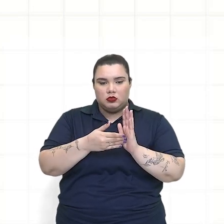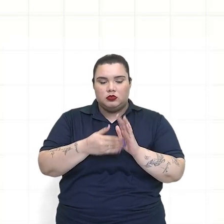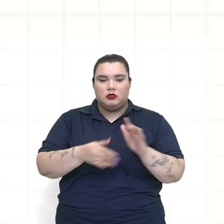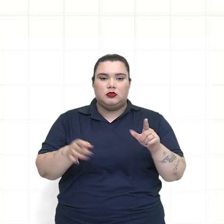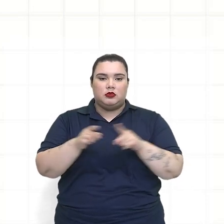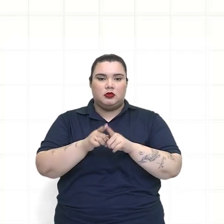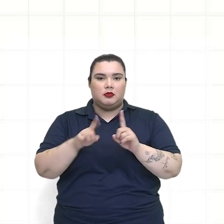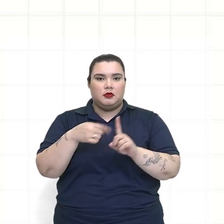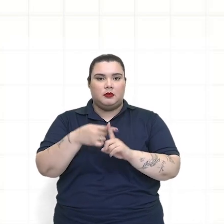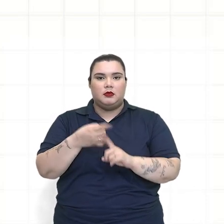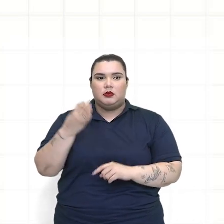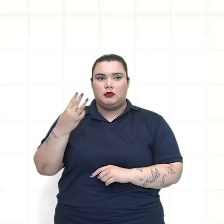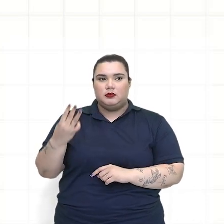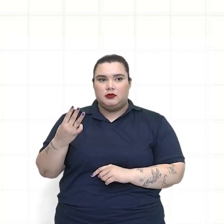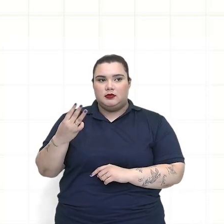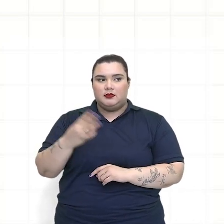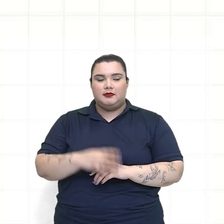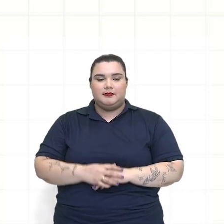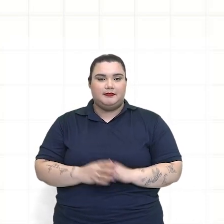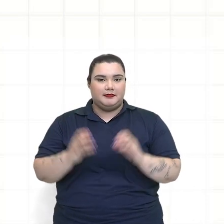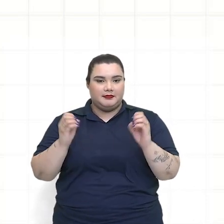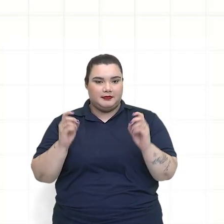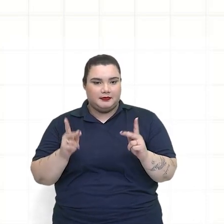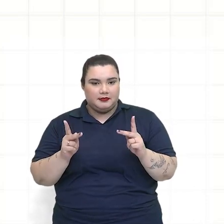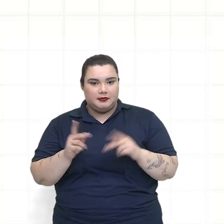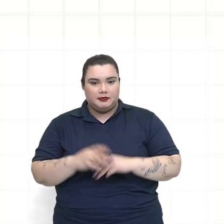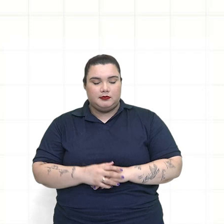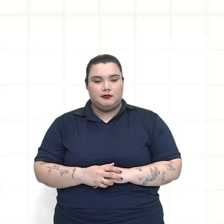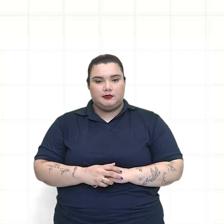né, mais 3. Muito bem.